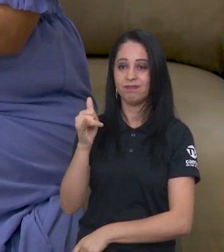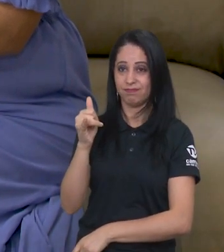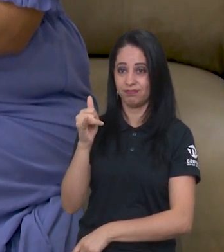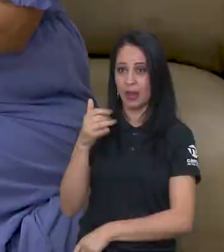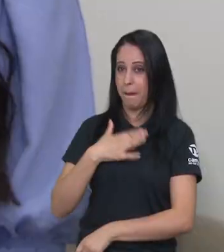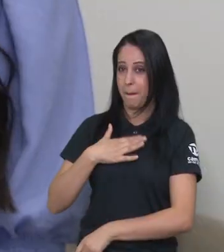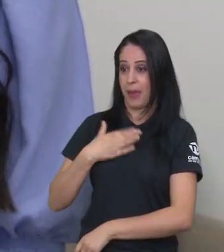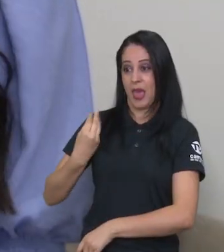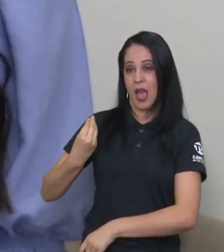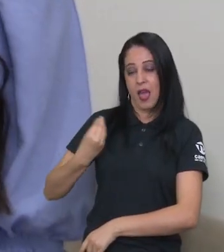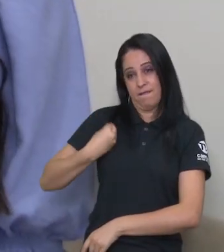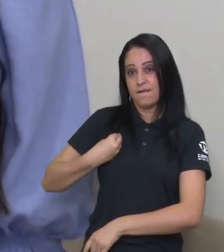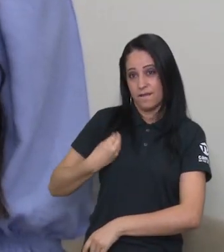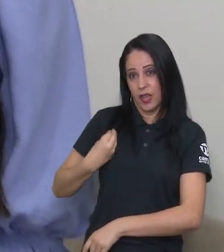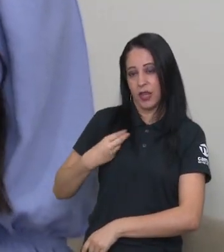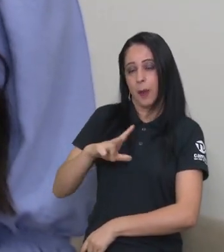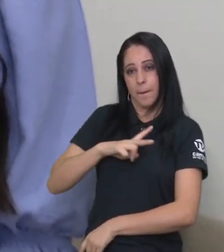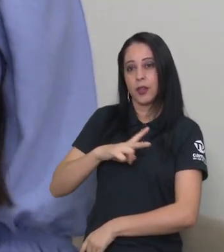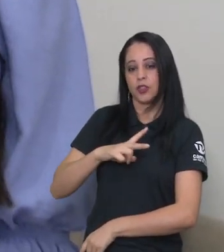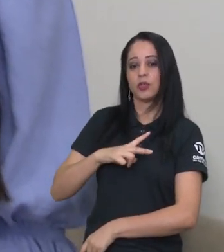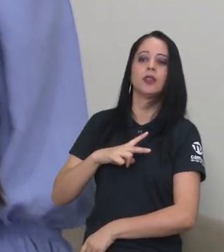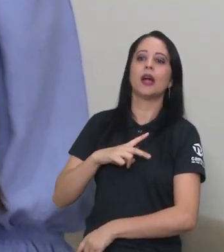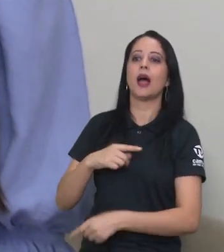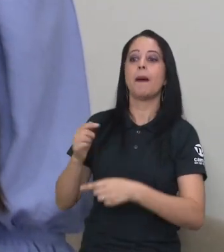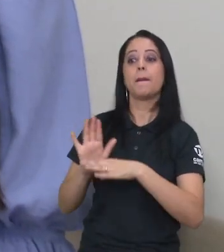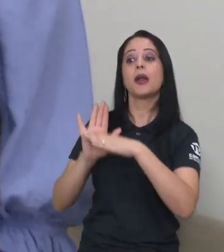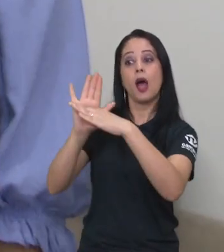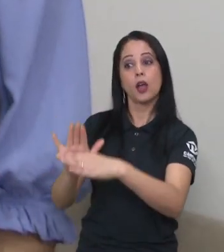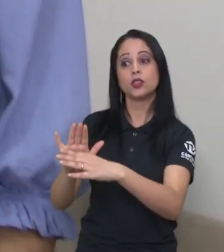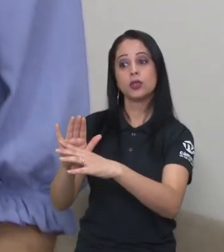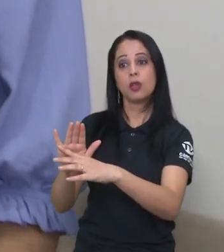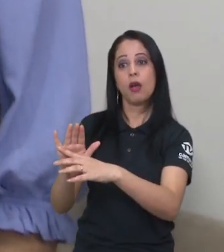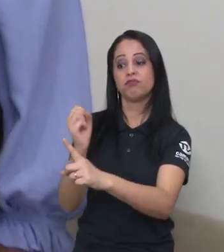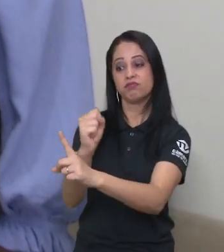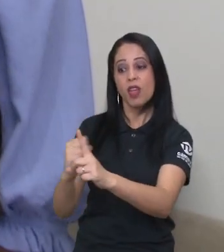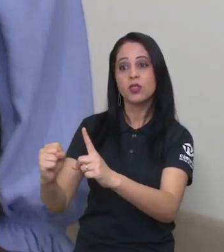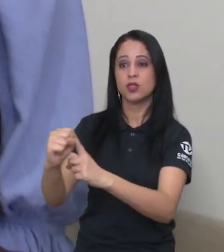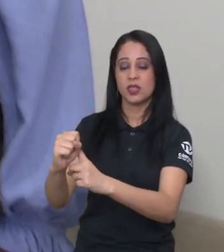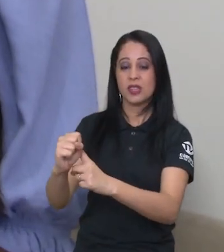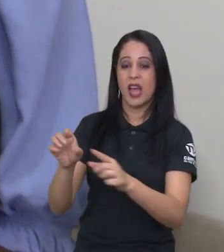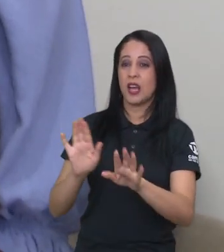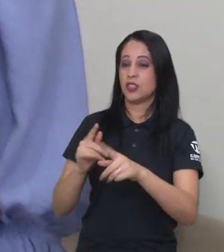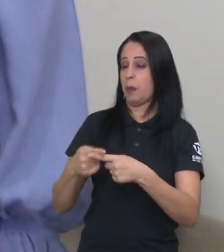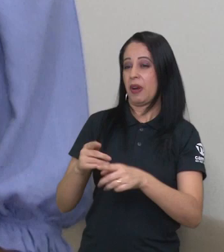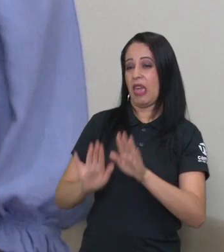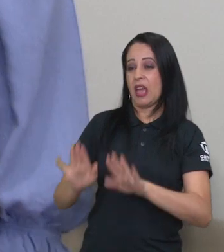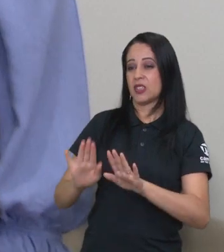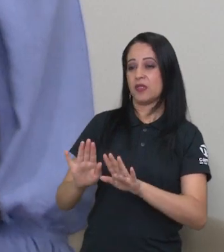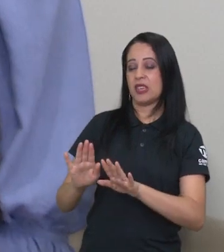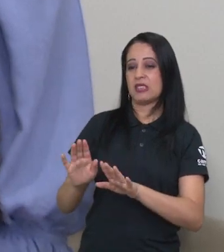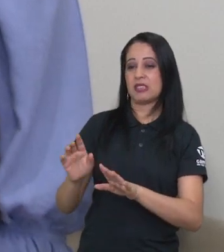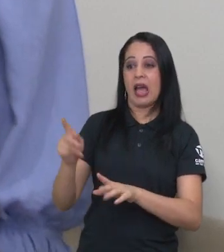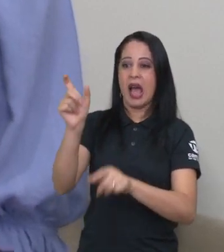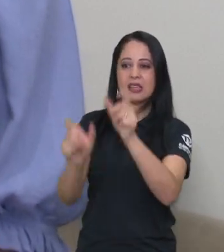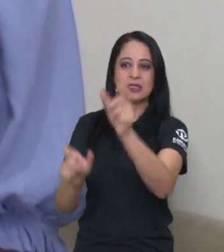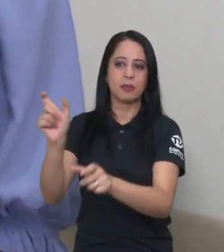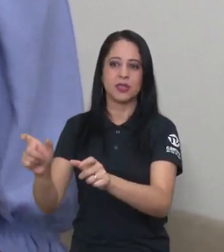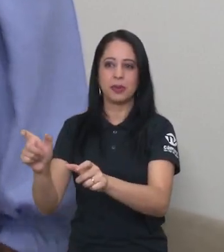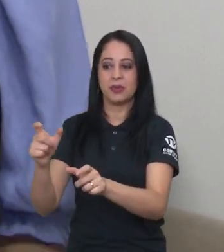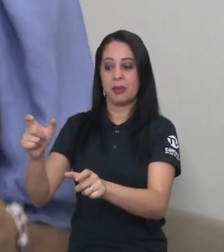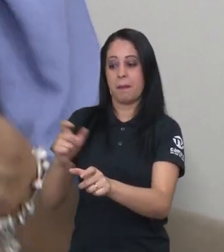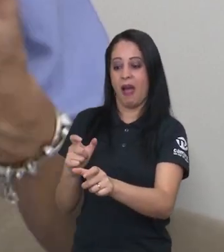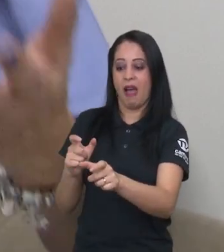as pessoas que passam por essa situação, como a própria sociedade, que não está preparada para isso, falam coisas inconvenientes,